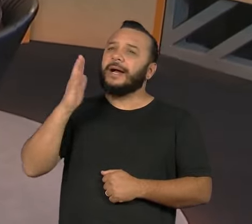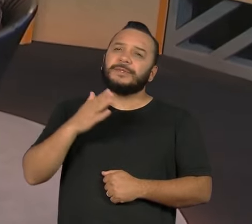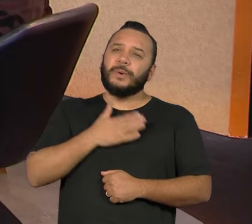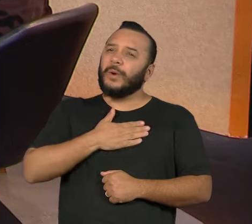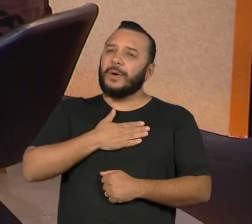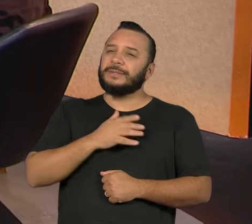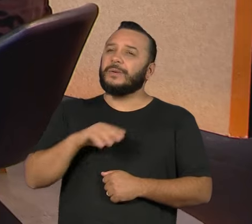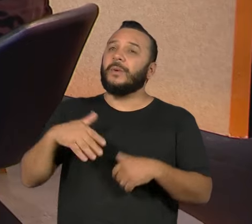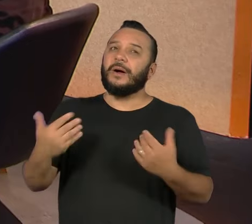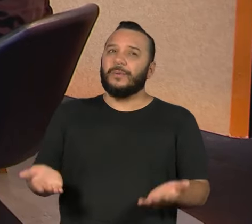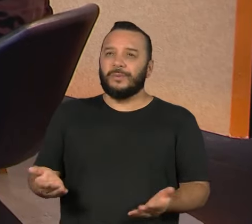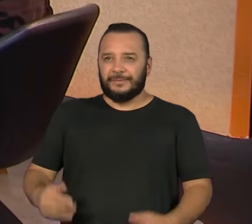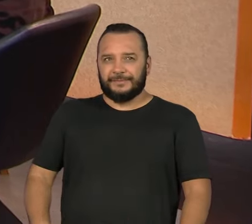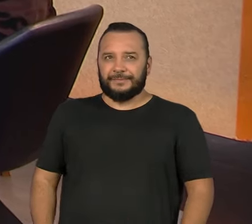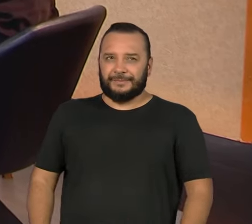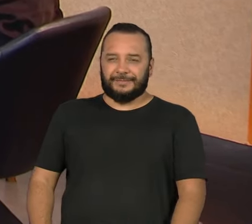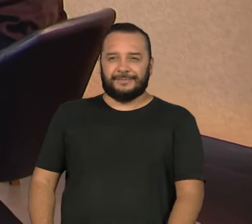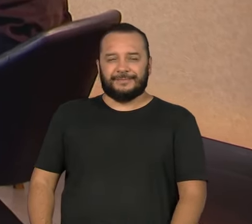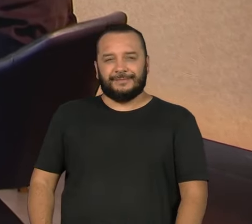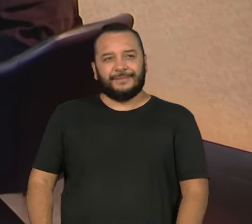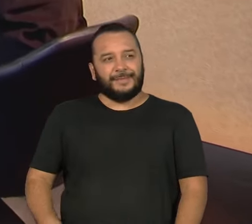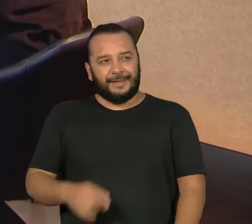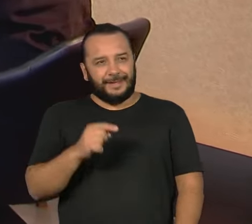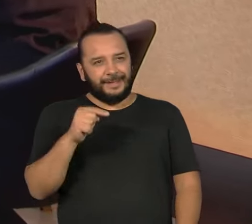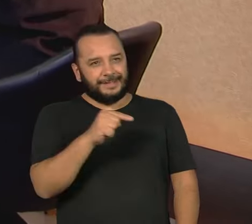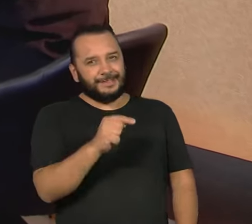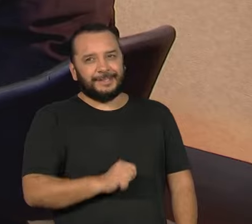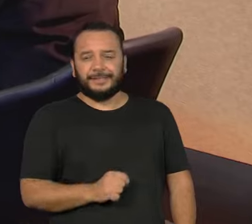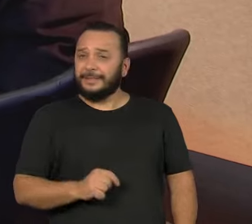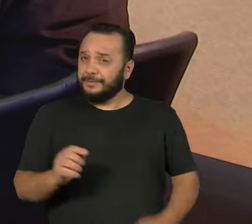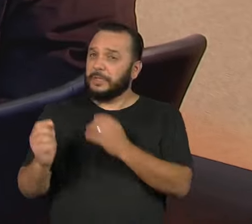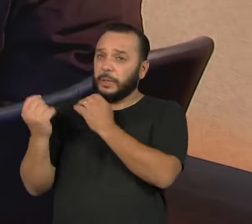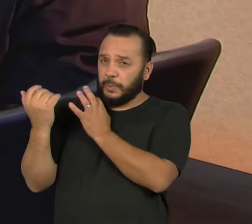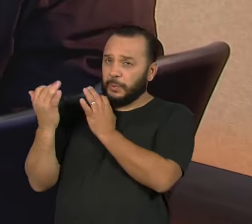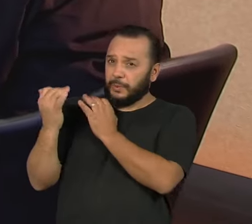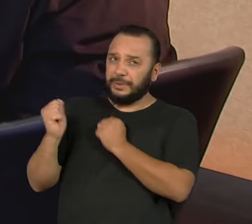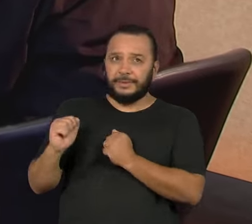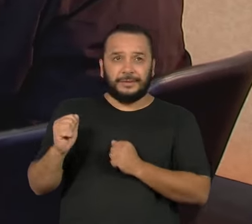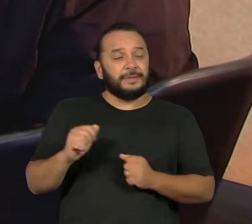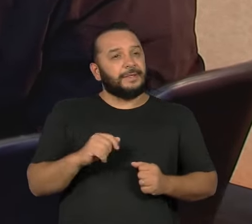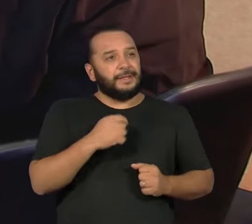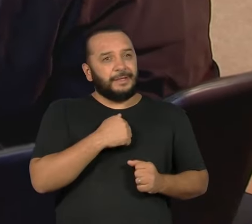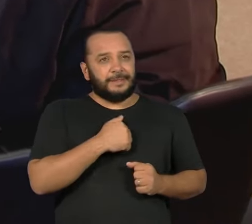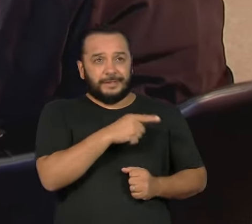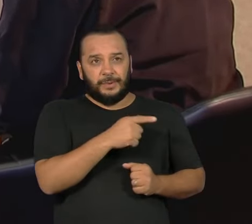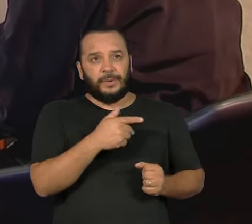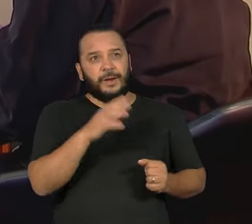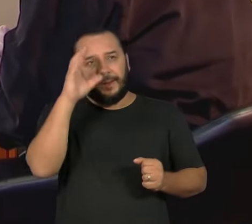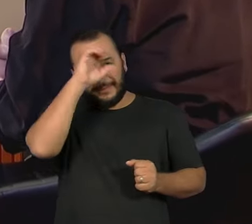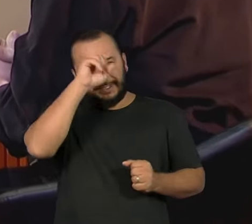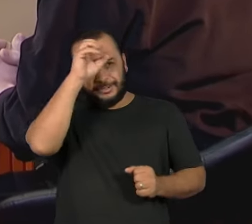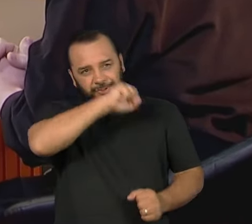gosta? Esse aqui. Dá uma palhinha aí. Esse aqui foi o meu instrumento que eu